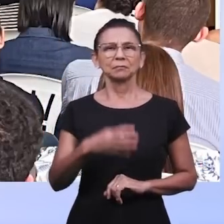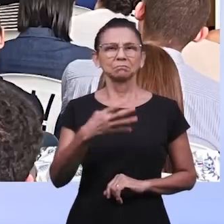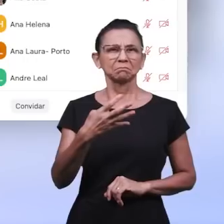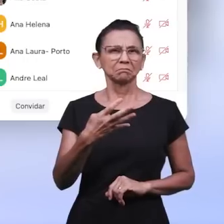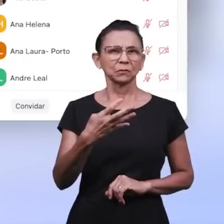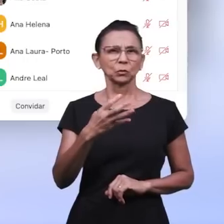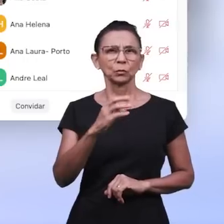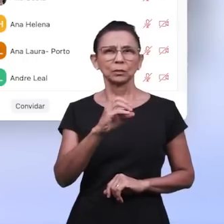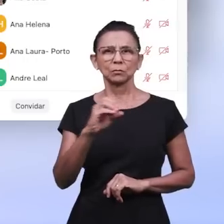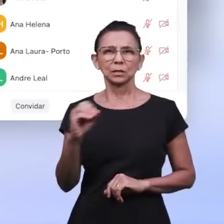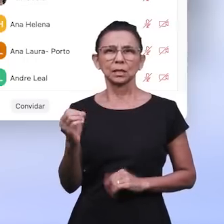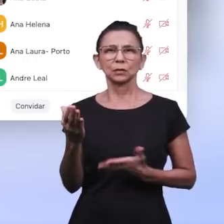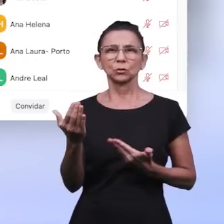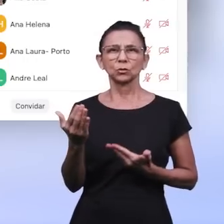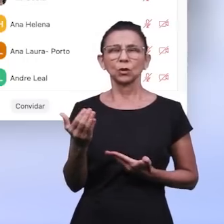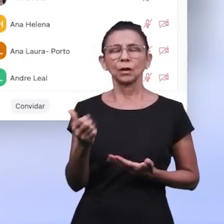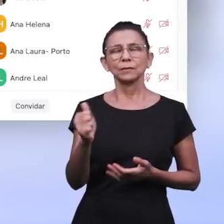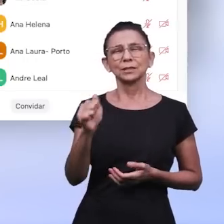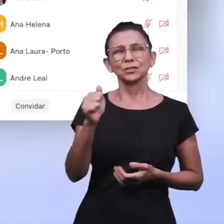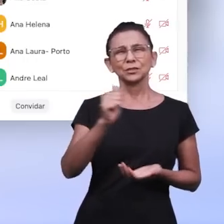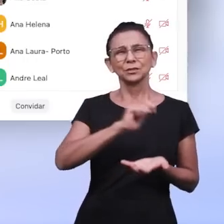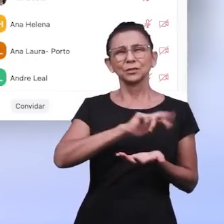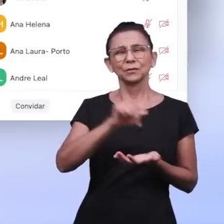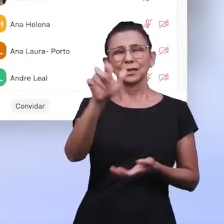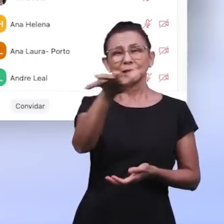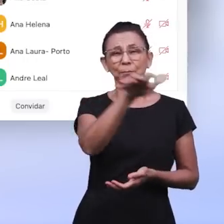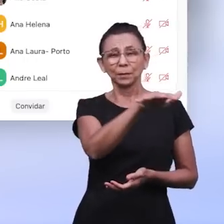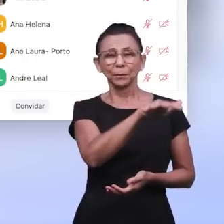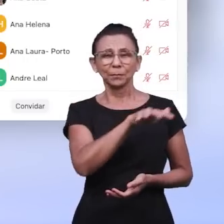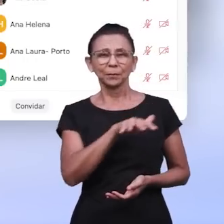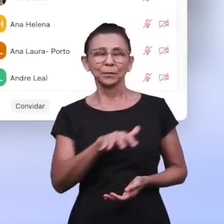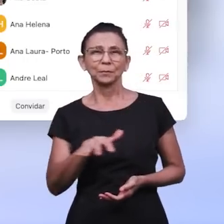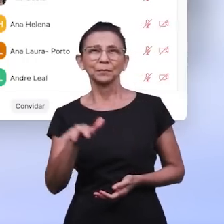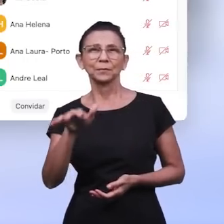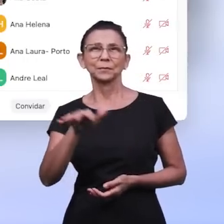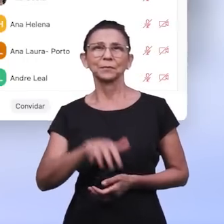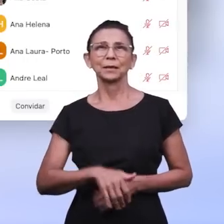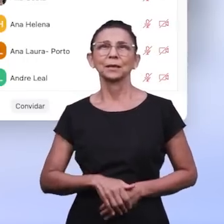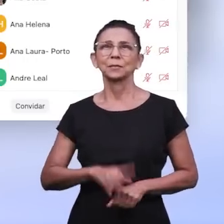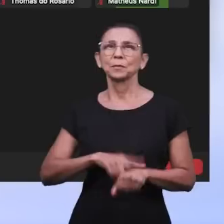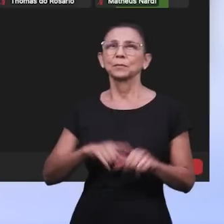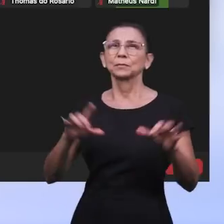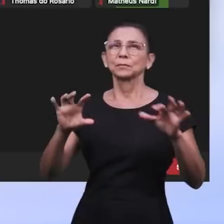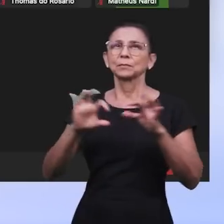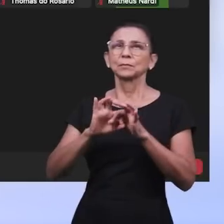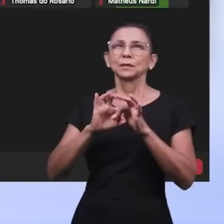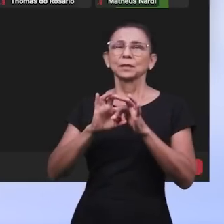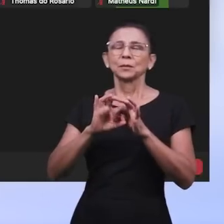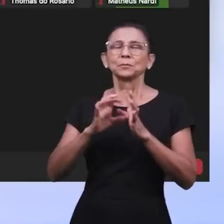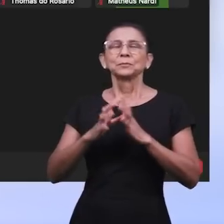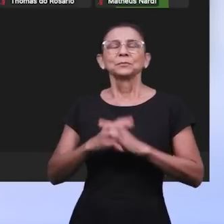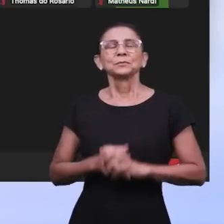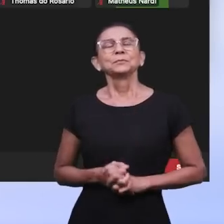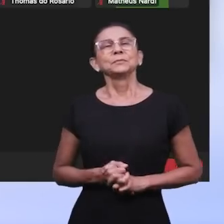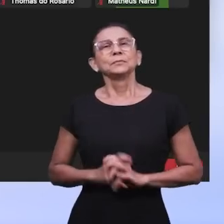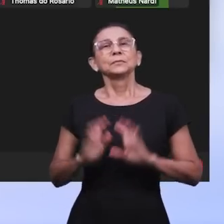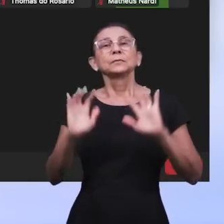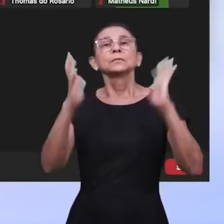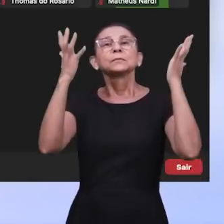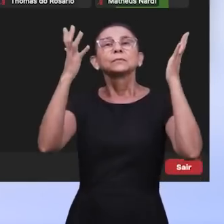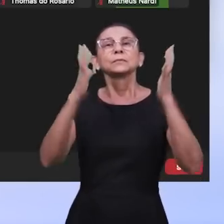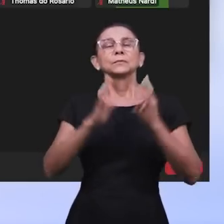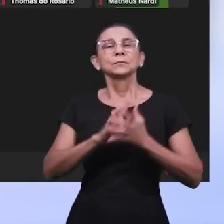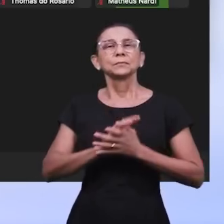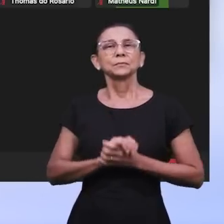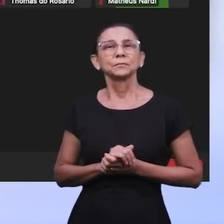Senhor. Para este evento, o Senhor revelou um período de preparo a ser realizado pelos jovens. Os jovens então